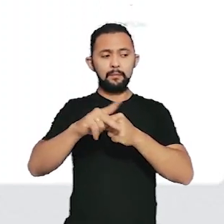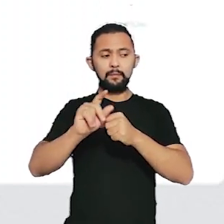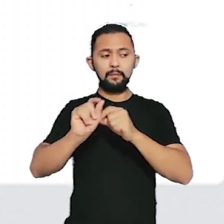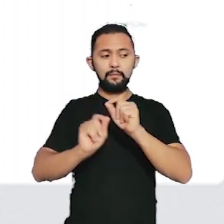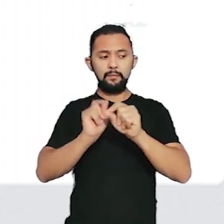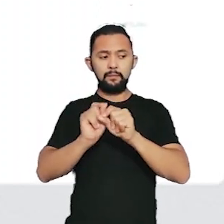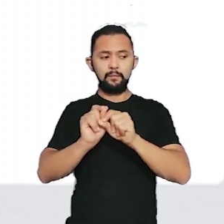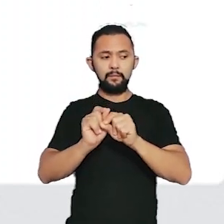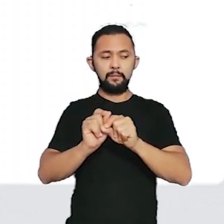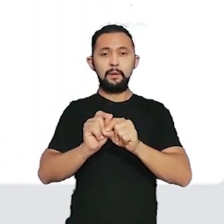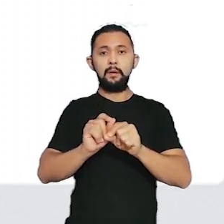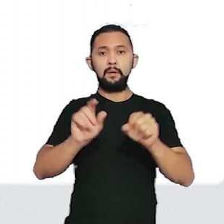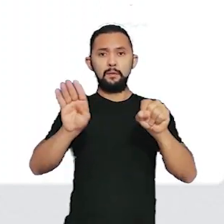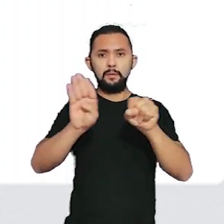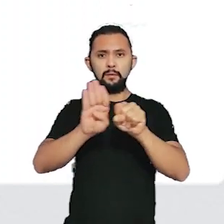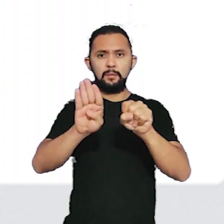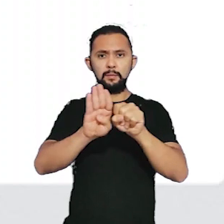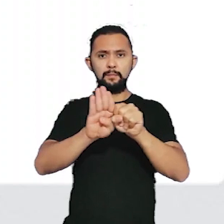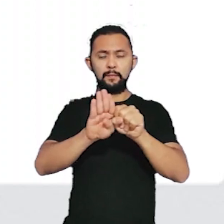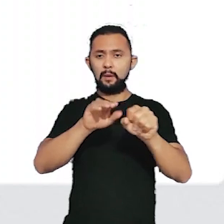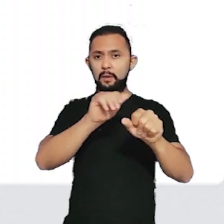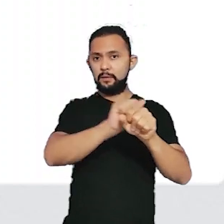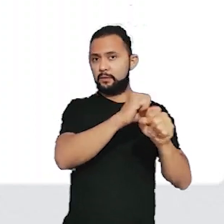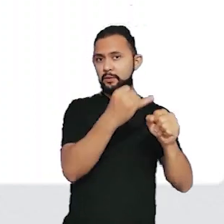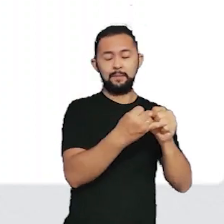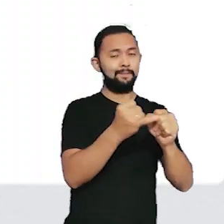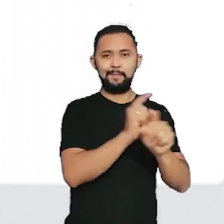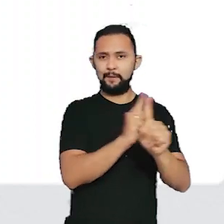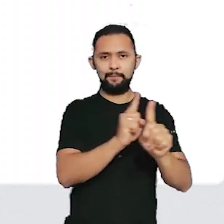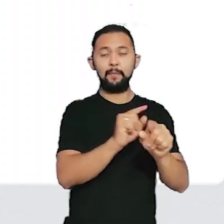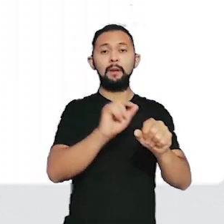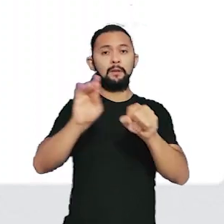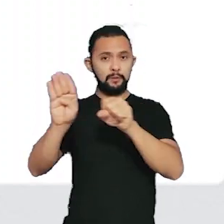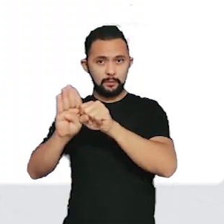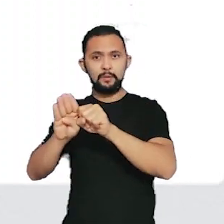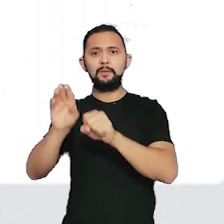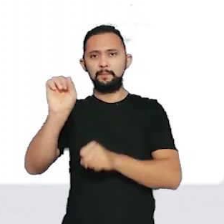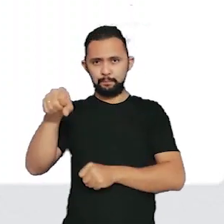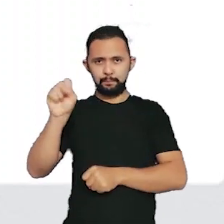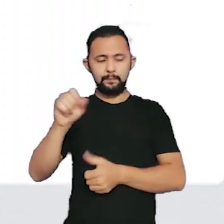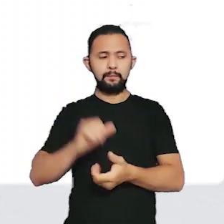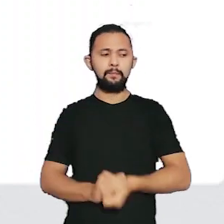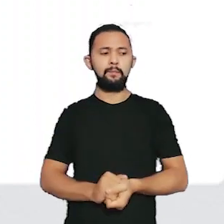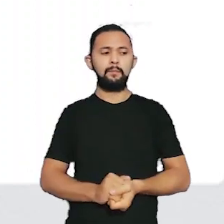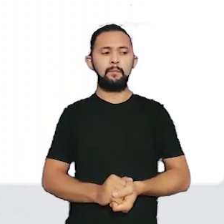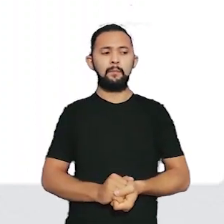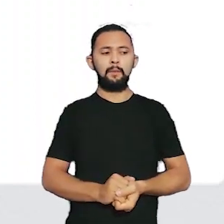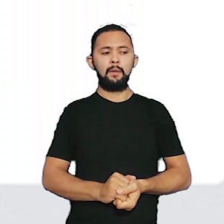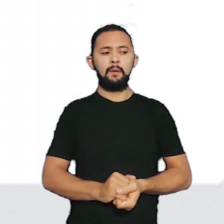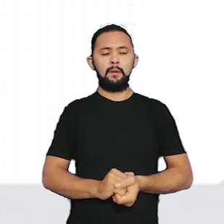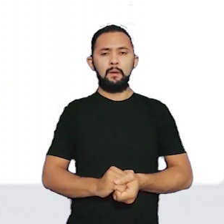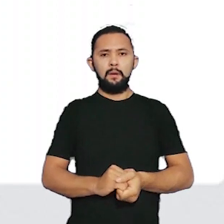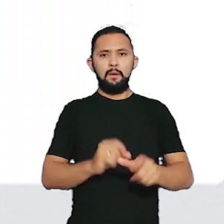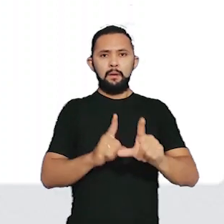oração substantiva e não uma adjetiva. Como anoitecesse, recolhi-me um pouco depois